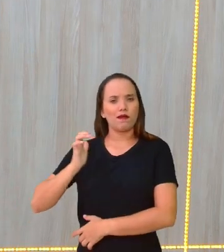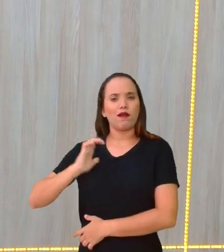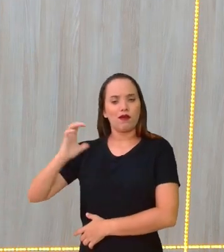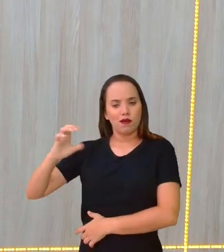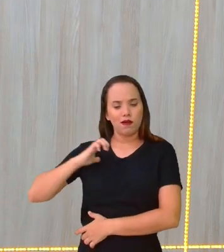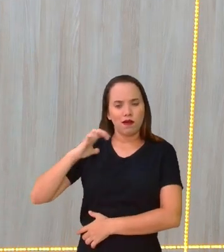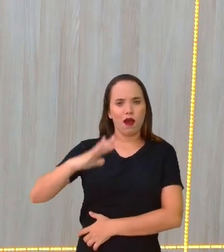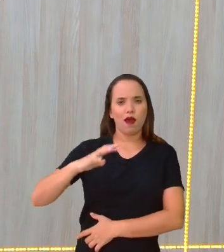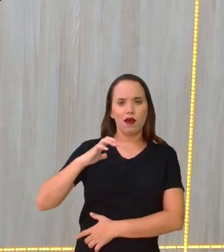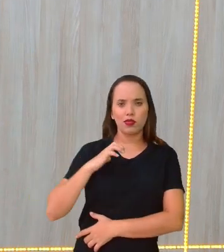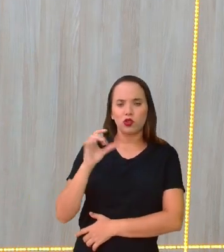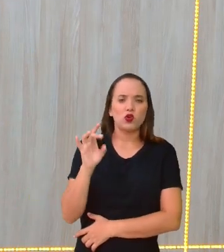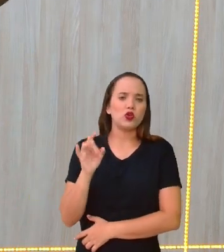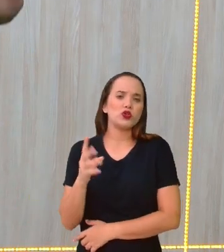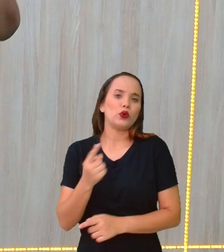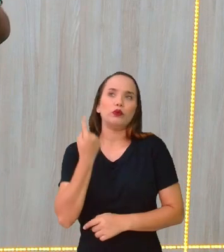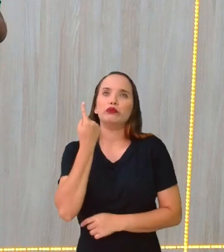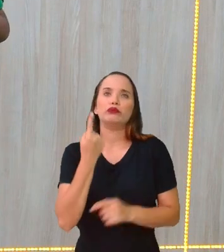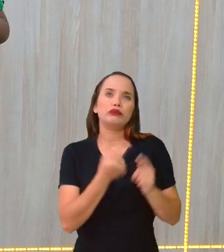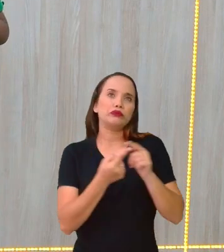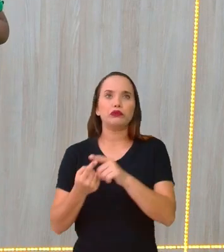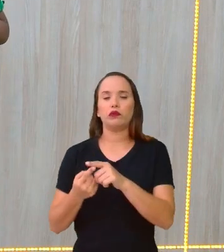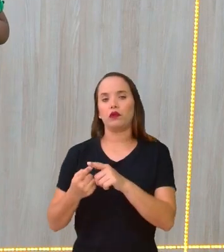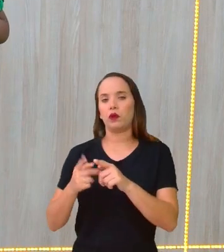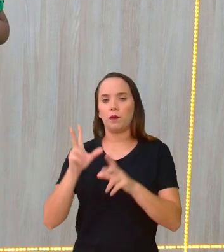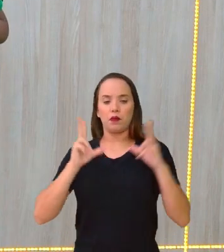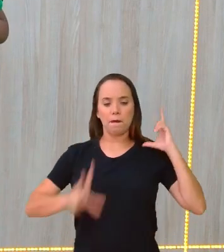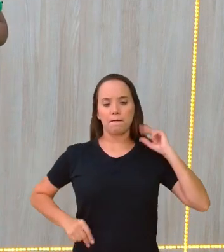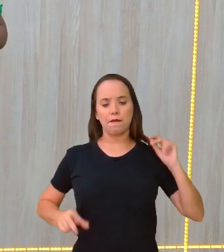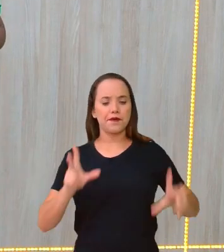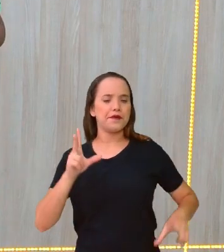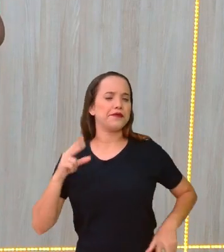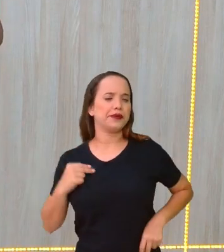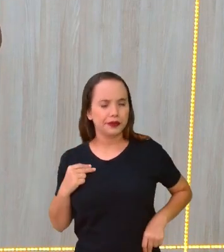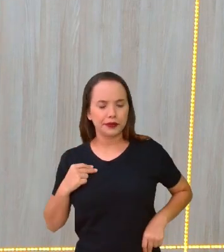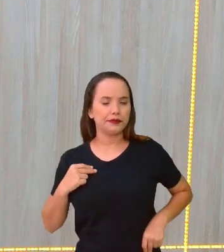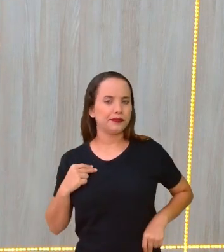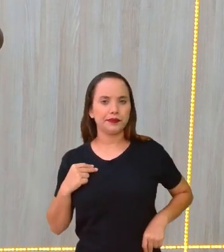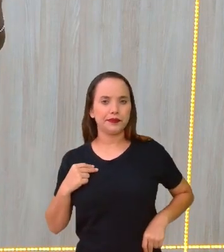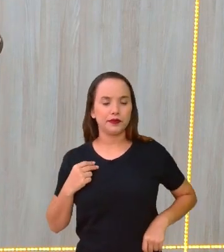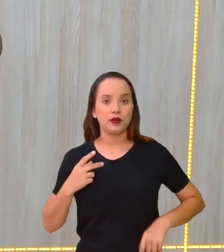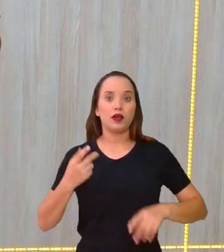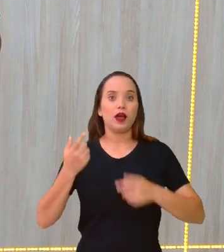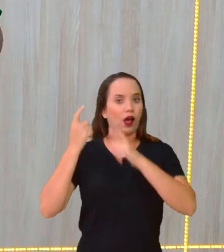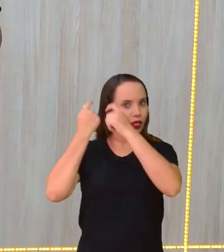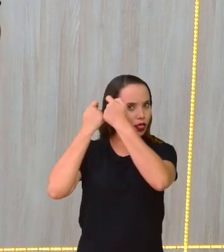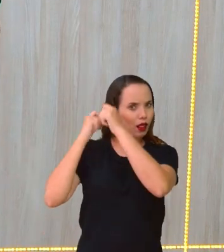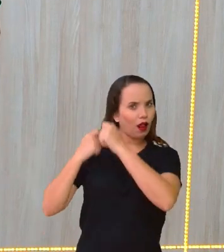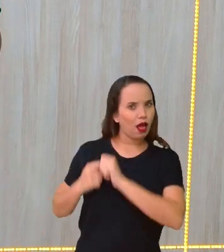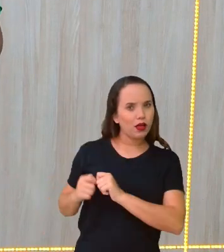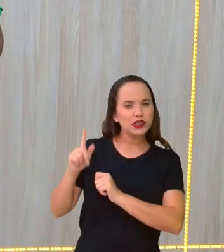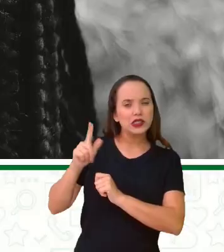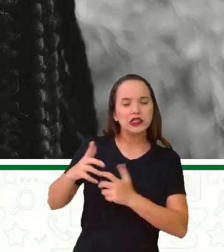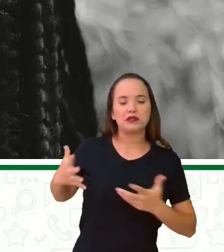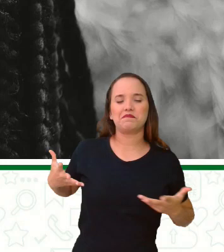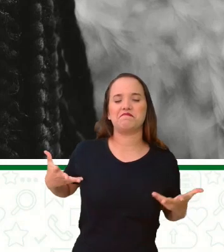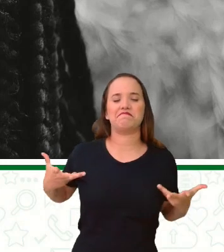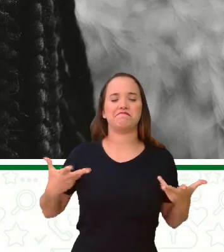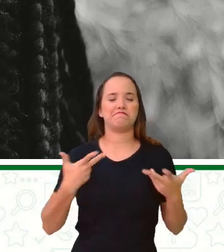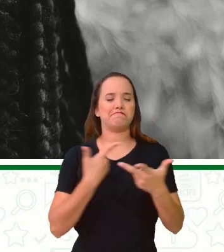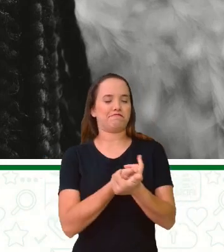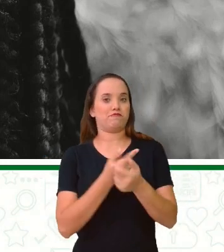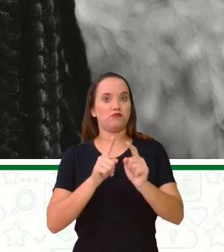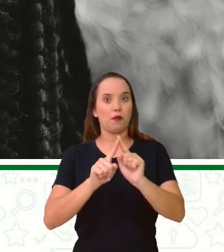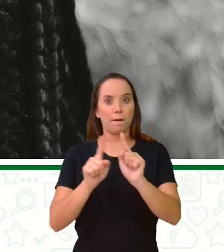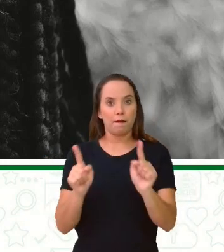só um modelinho. É muito mais do que estilo. As tranças são lindíssimas, mas